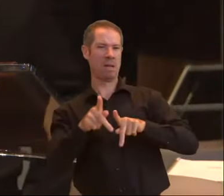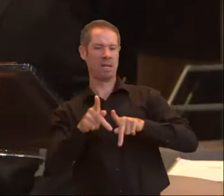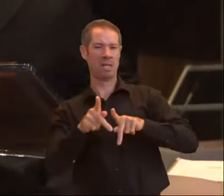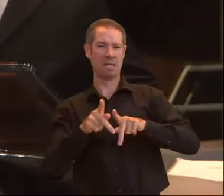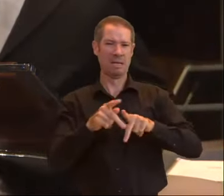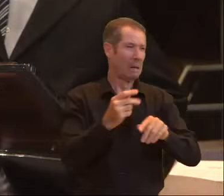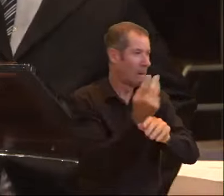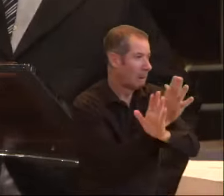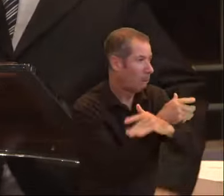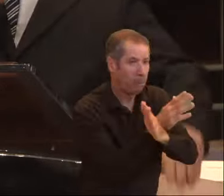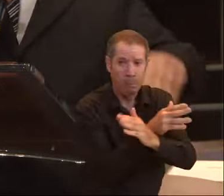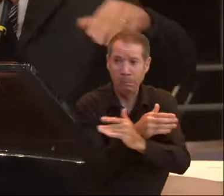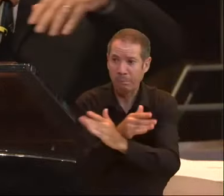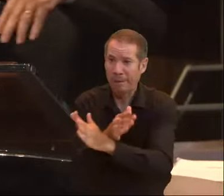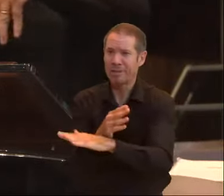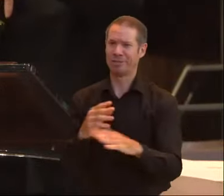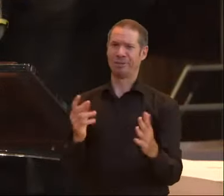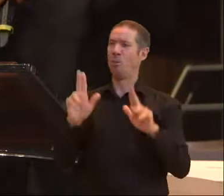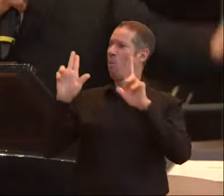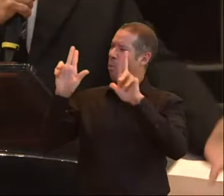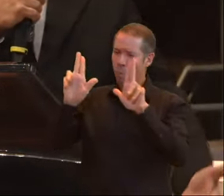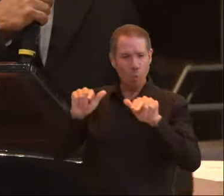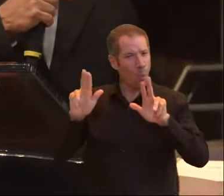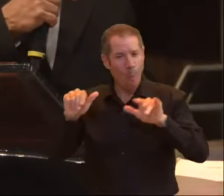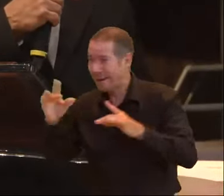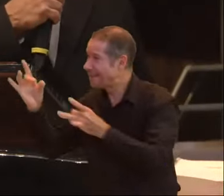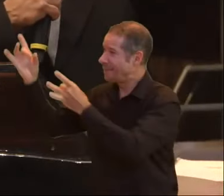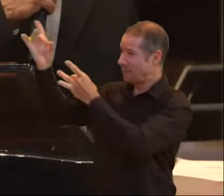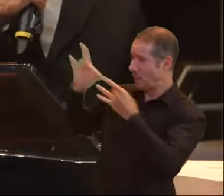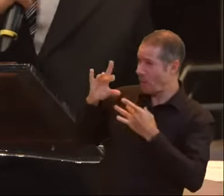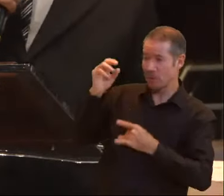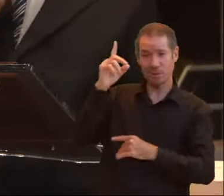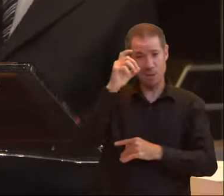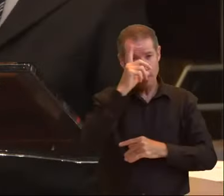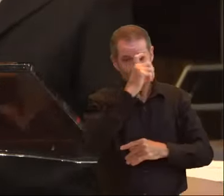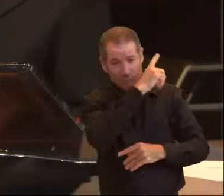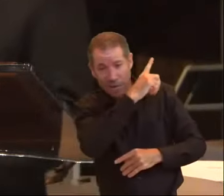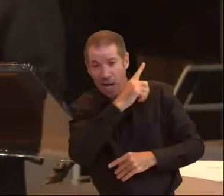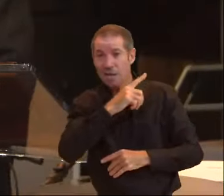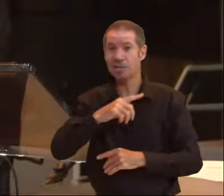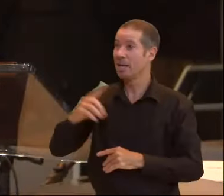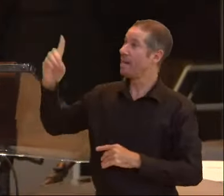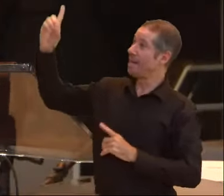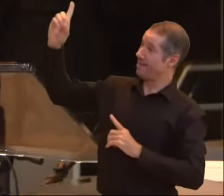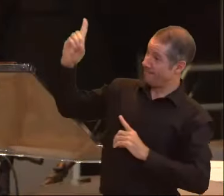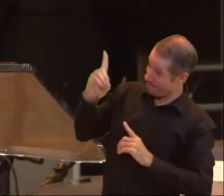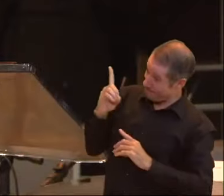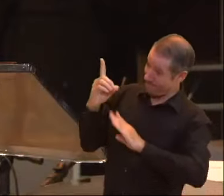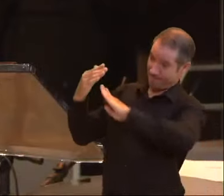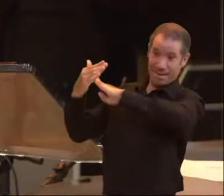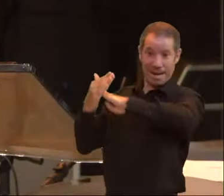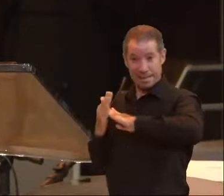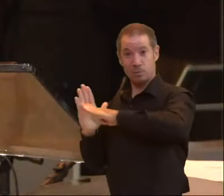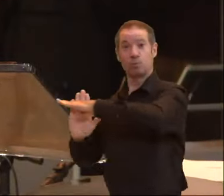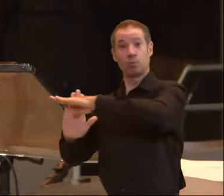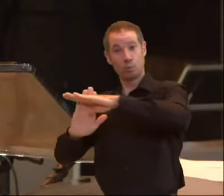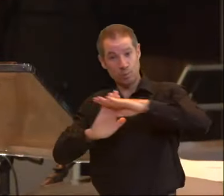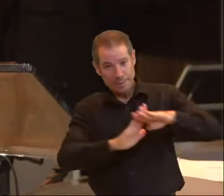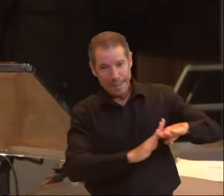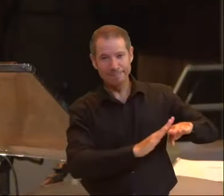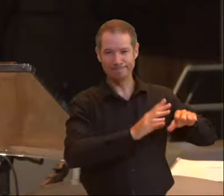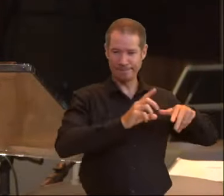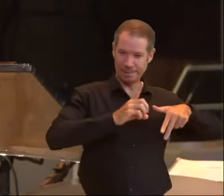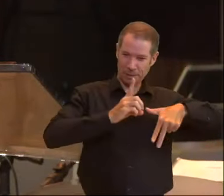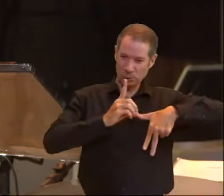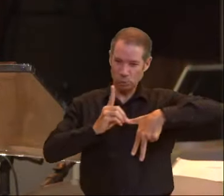sem cachorro. Ele nunca nos deixa numa dificuldade em que Ele não venha nos ajudar a passar por